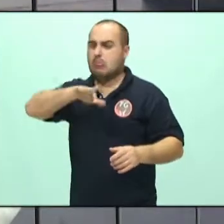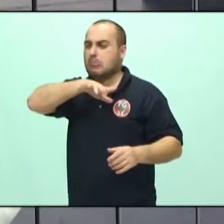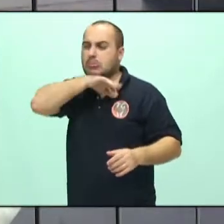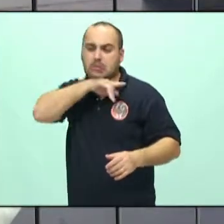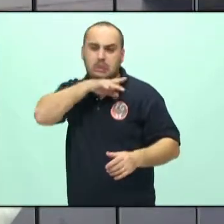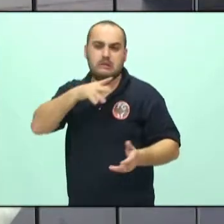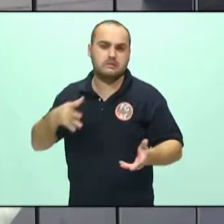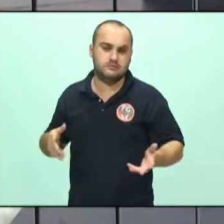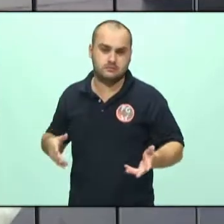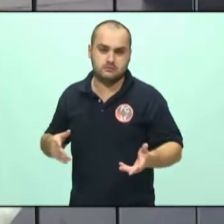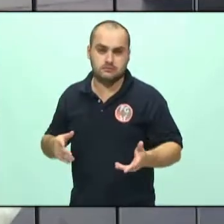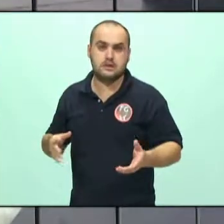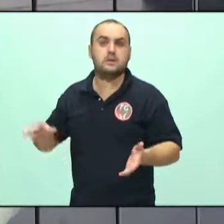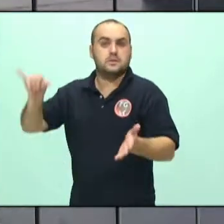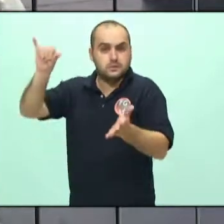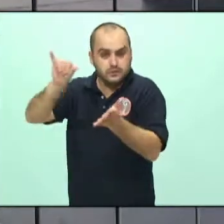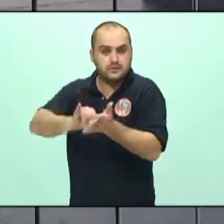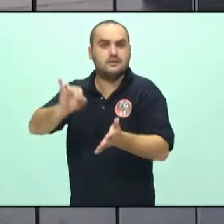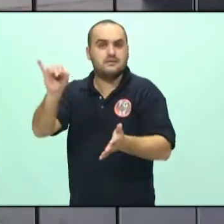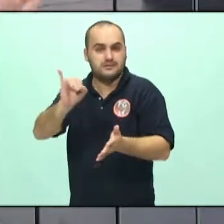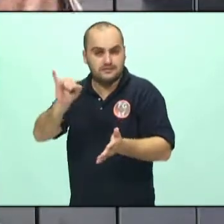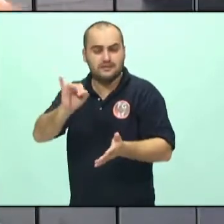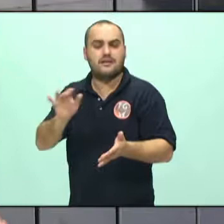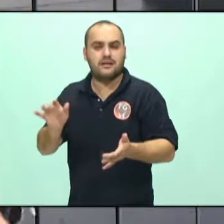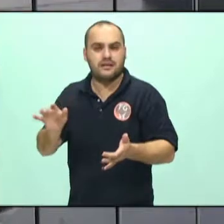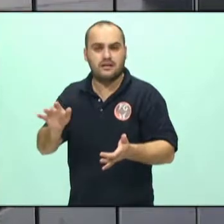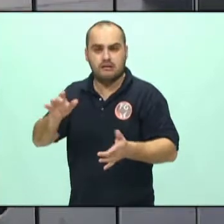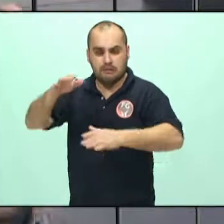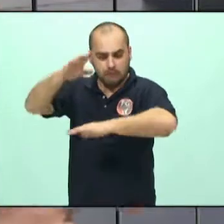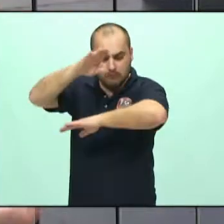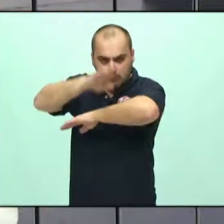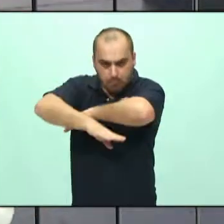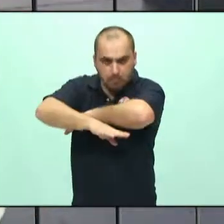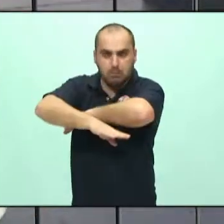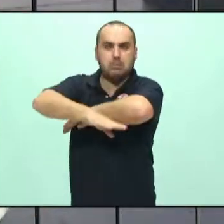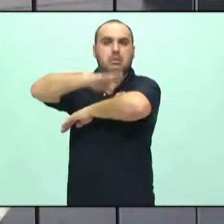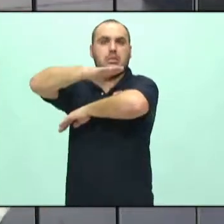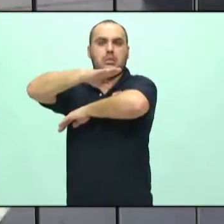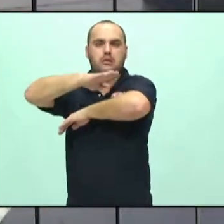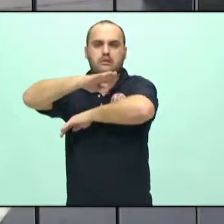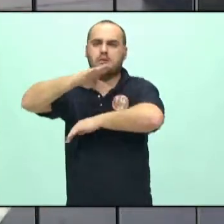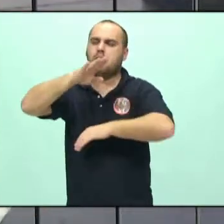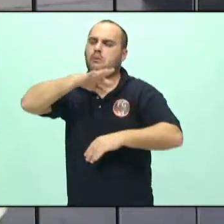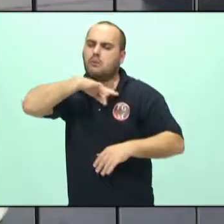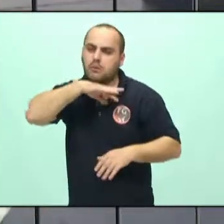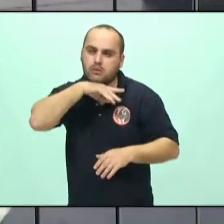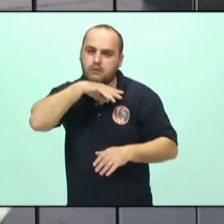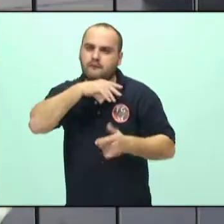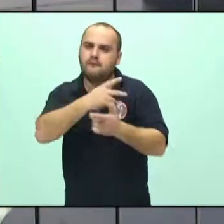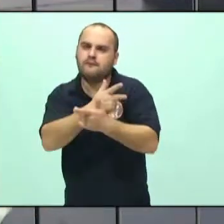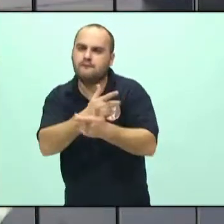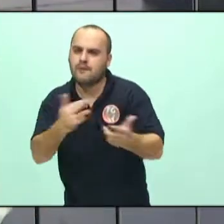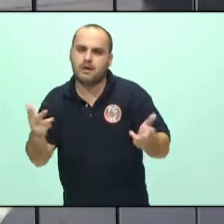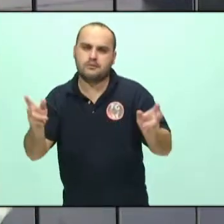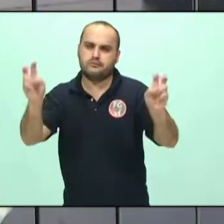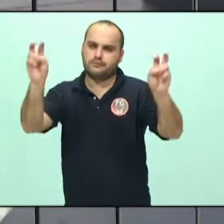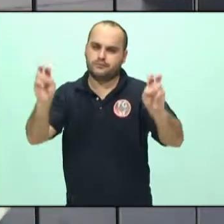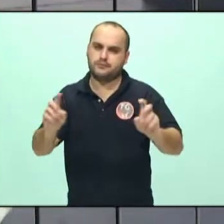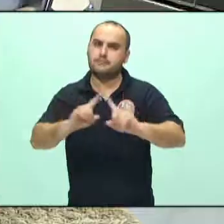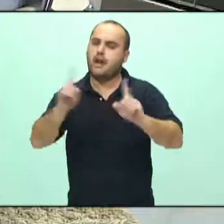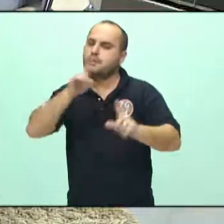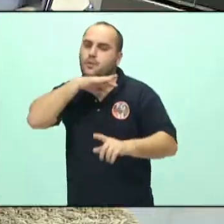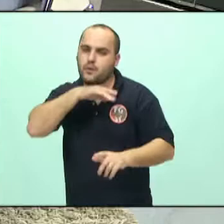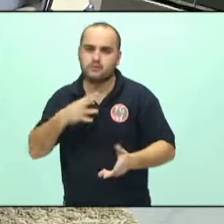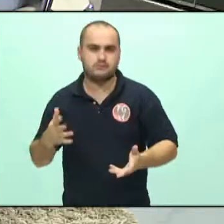todas, inclusive no centro da cidade. É rua com buraco, com afundamento. As ruas estão muito ruins, por vários motivos, né? Mas estão ruins.